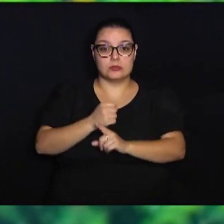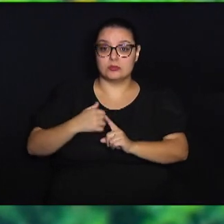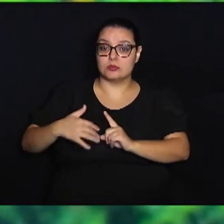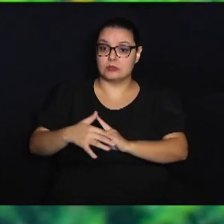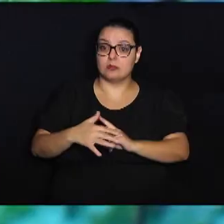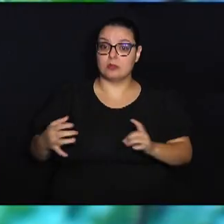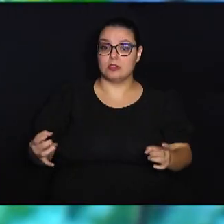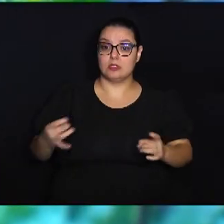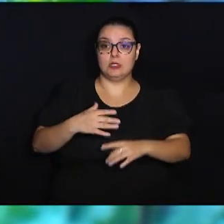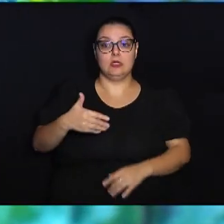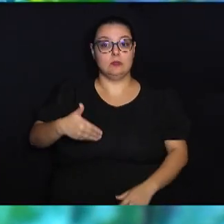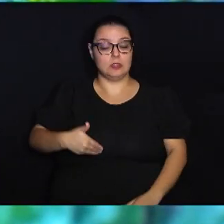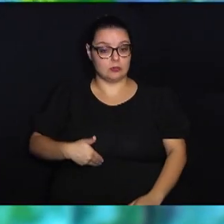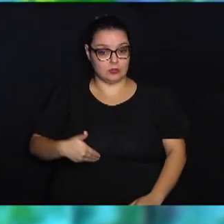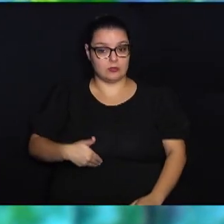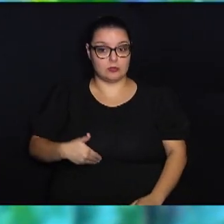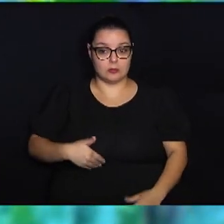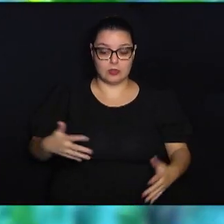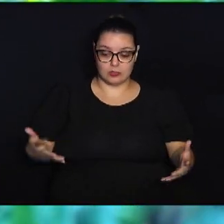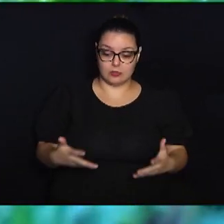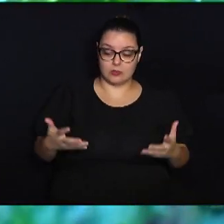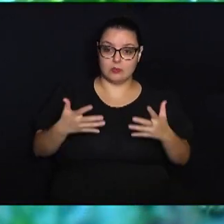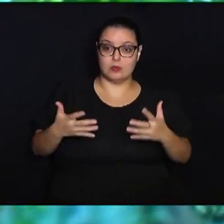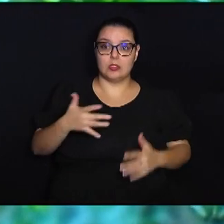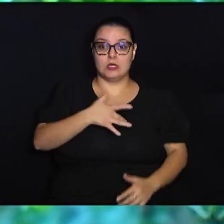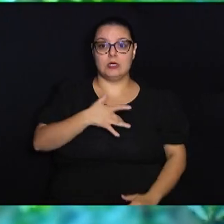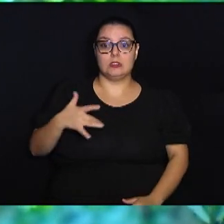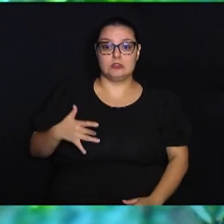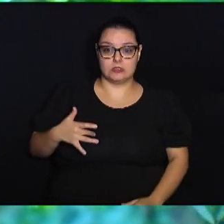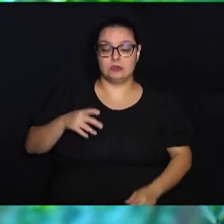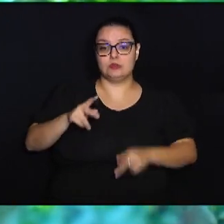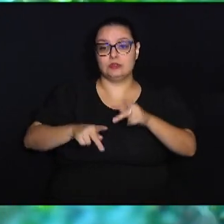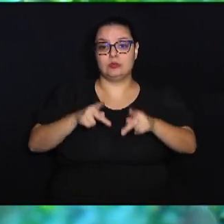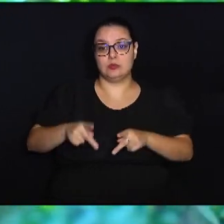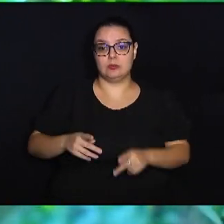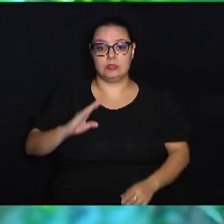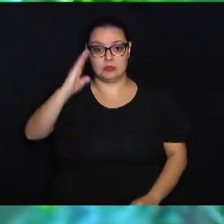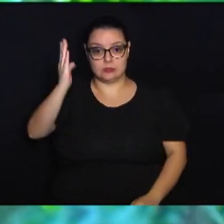benefícios culturais da prática da Batalha de Rima. Durante a data